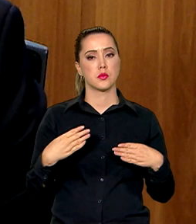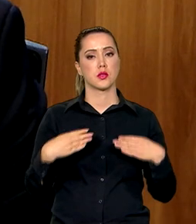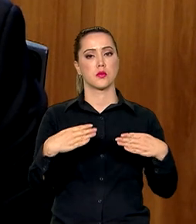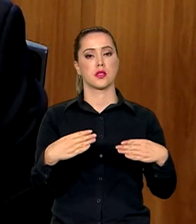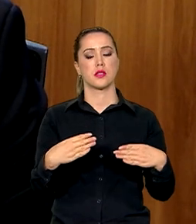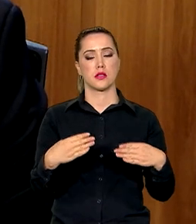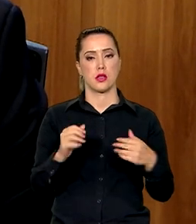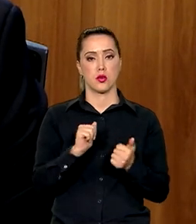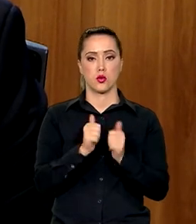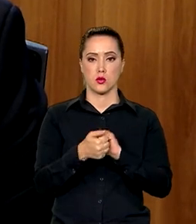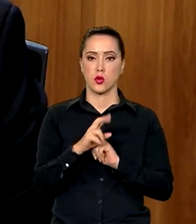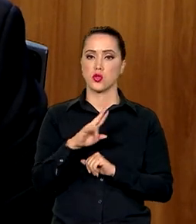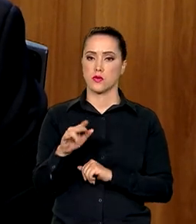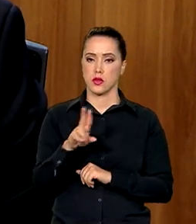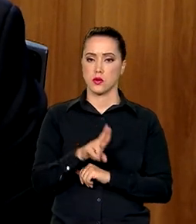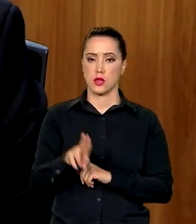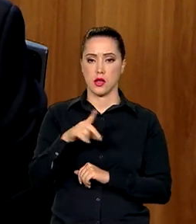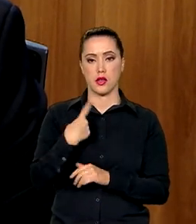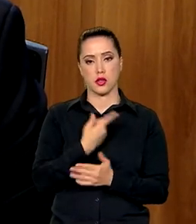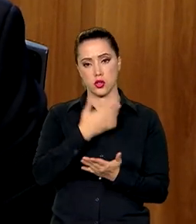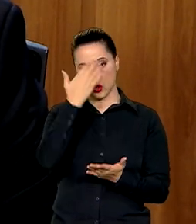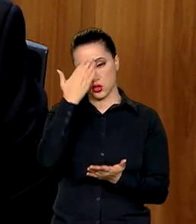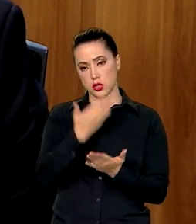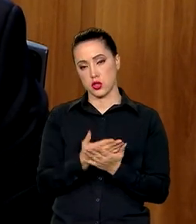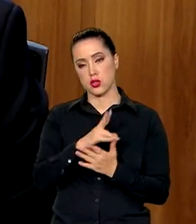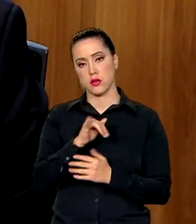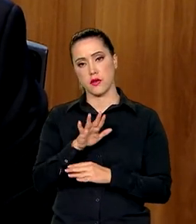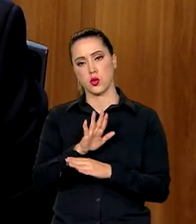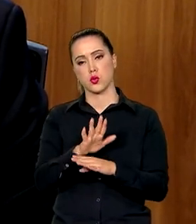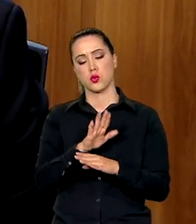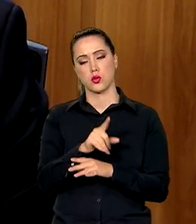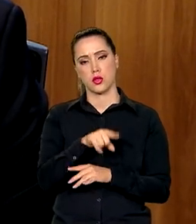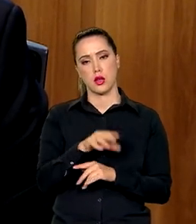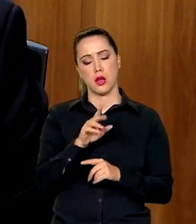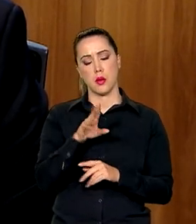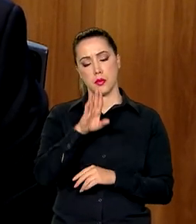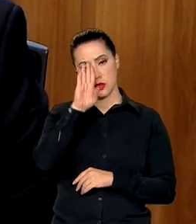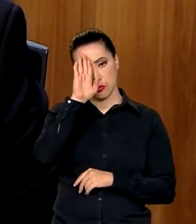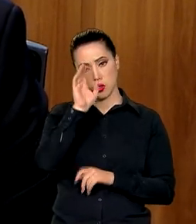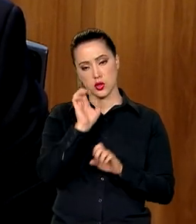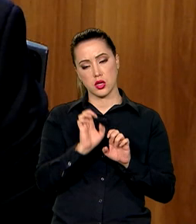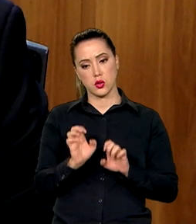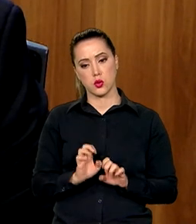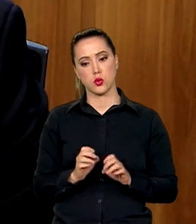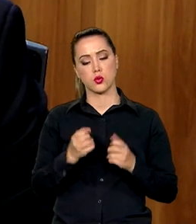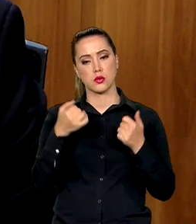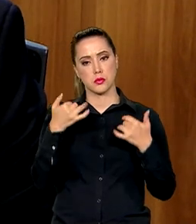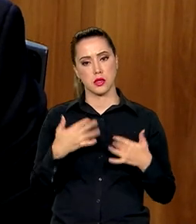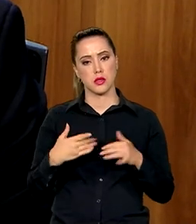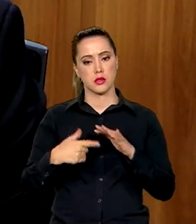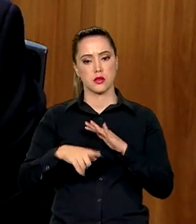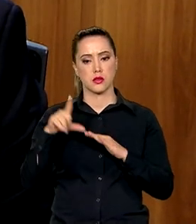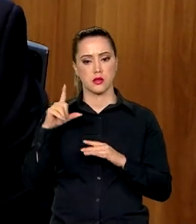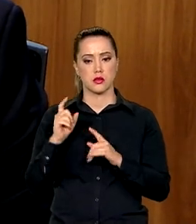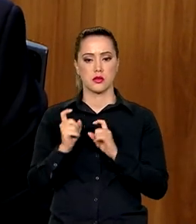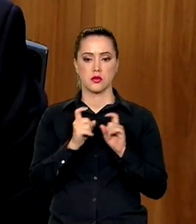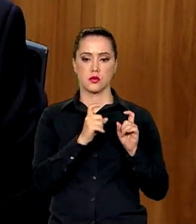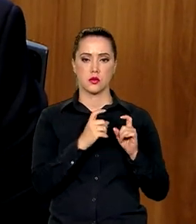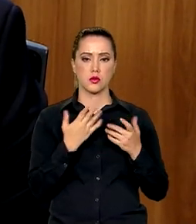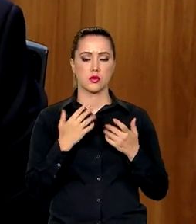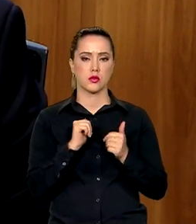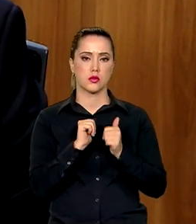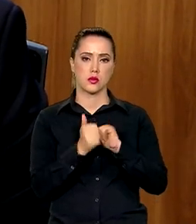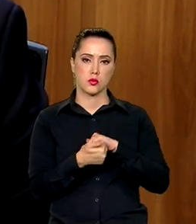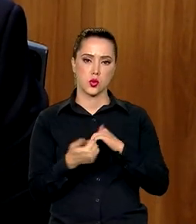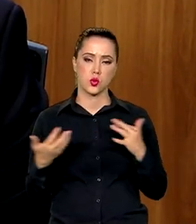está adotando e que a gente acredita que irá ajudar principalmente na estruturação daquilo que falei no começo da minha Gestão na estruturação de